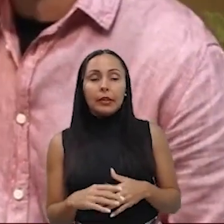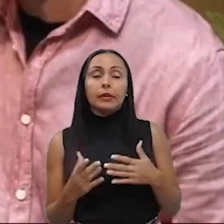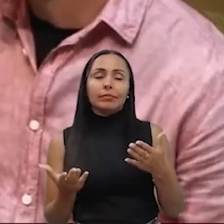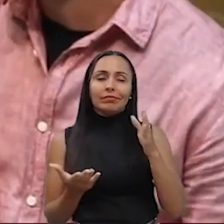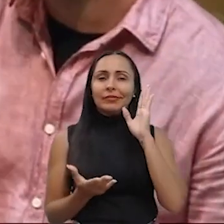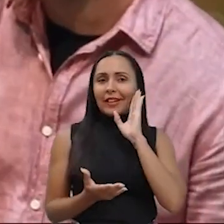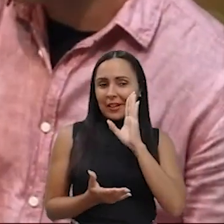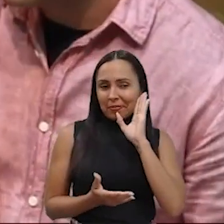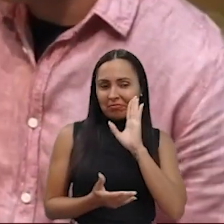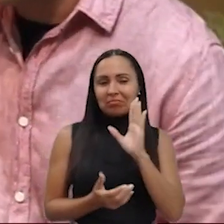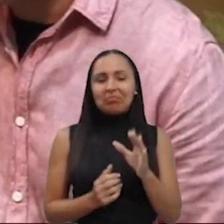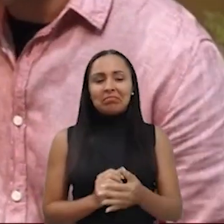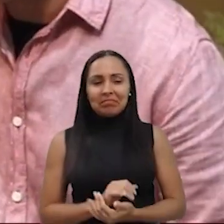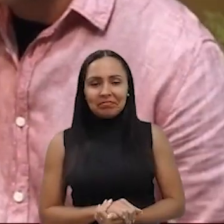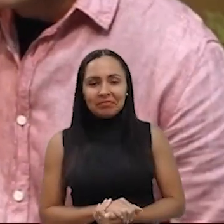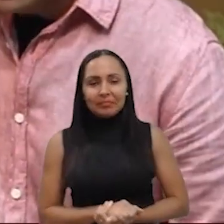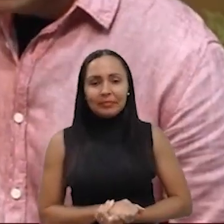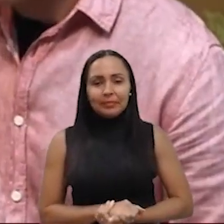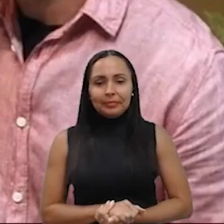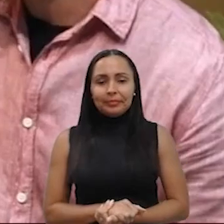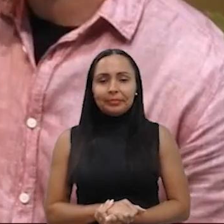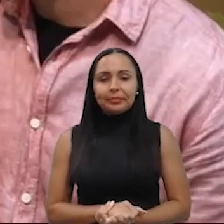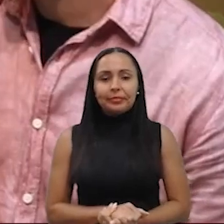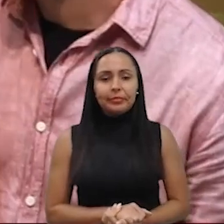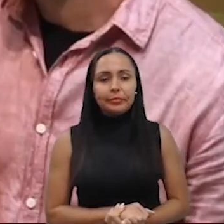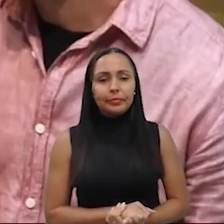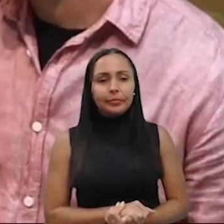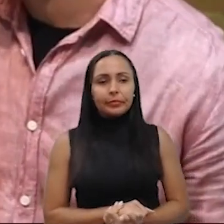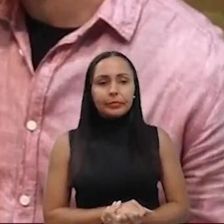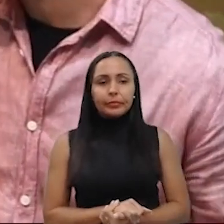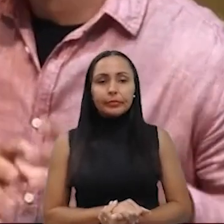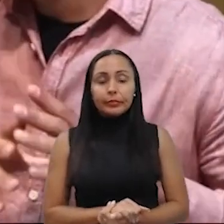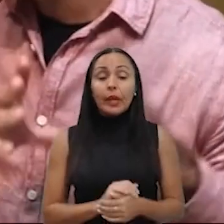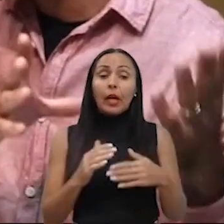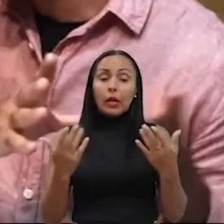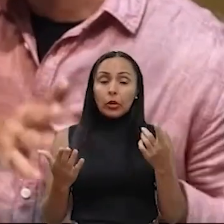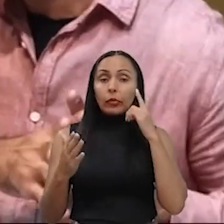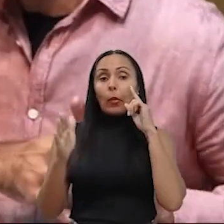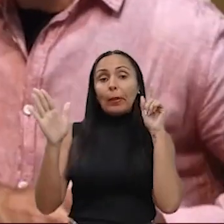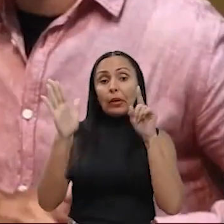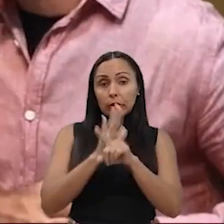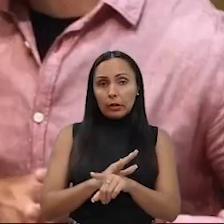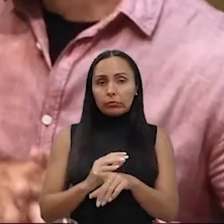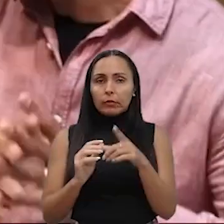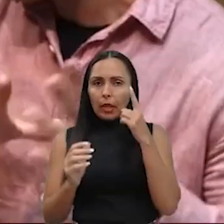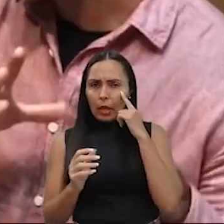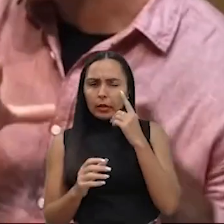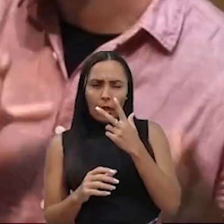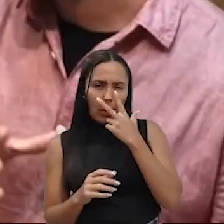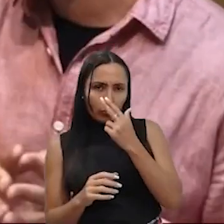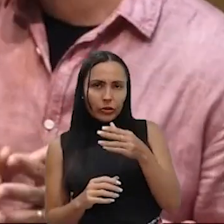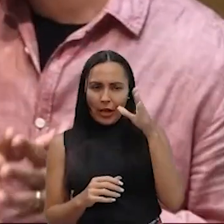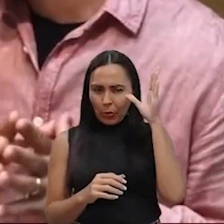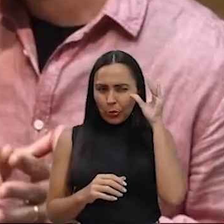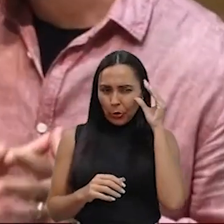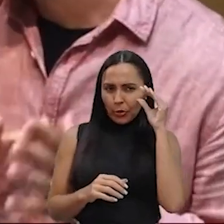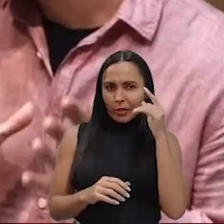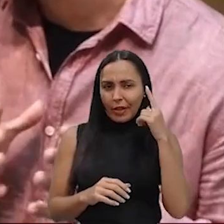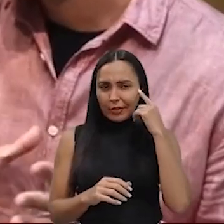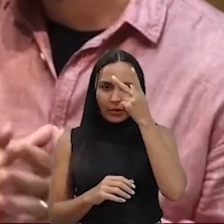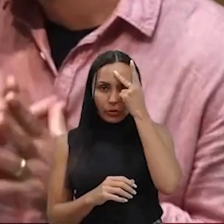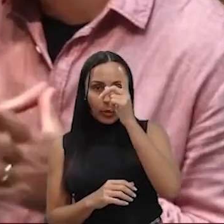viu? Muito bom. Excelente, Álvaro. Eu vou lhe fazer uma pergunta que eu acho que é a curiosidade de uma grande massa de pessoas que